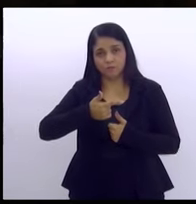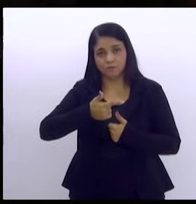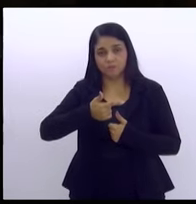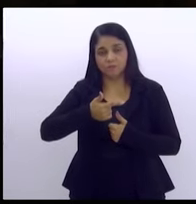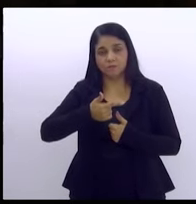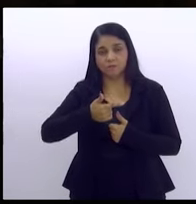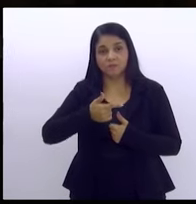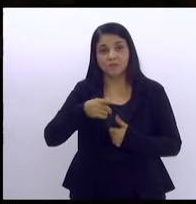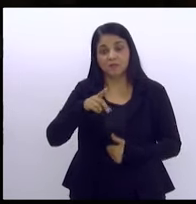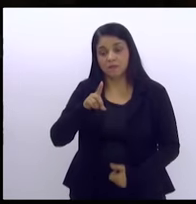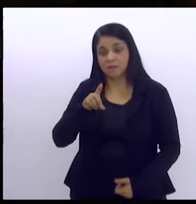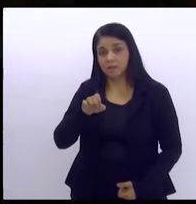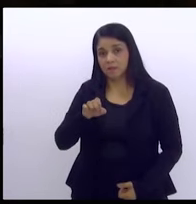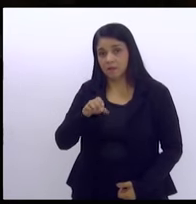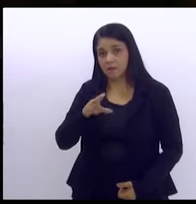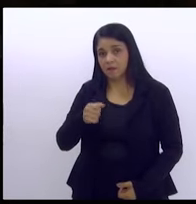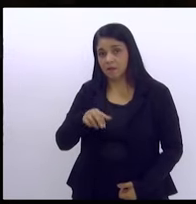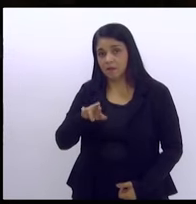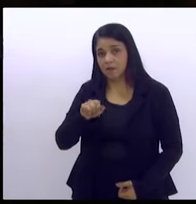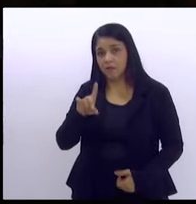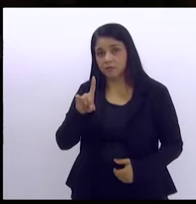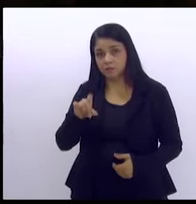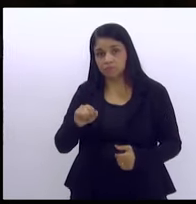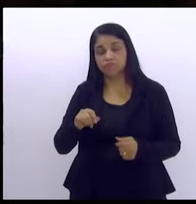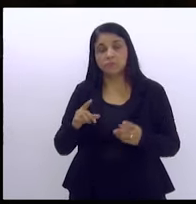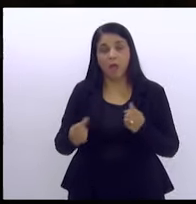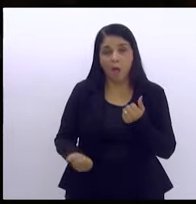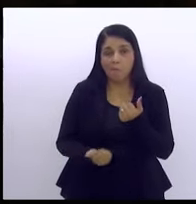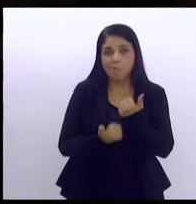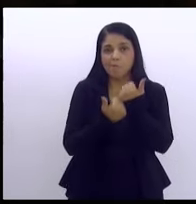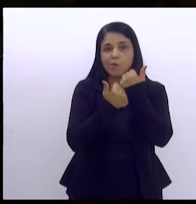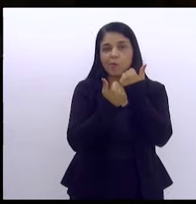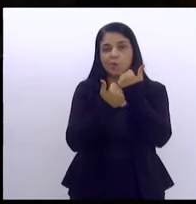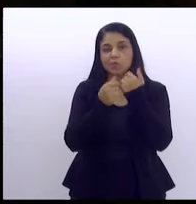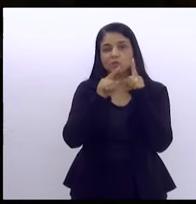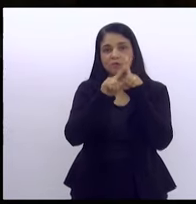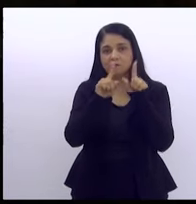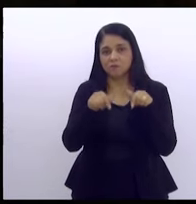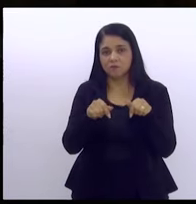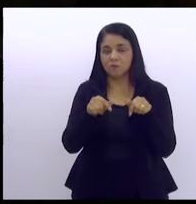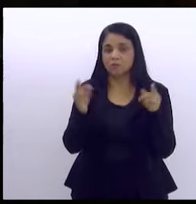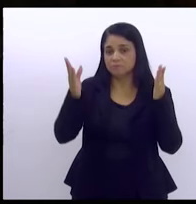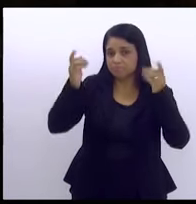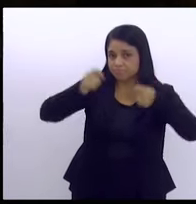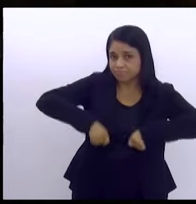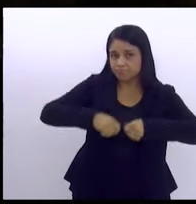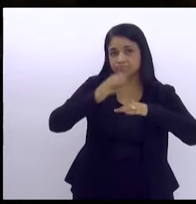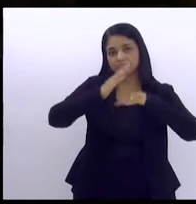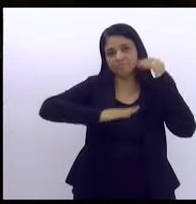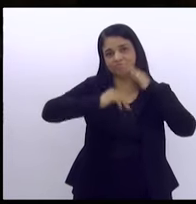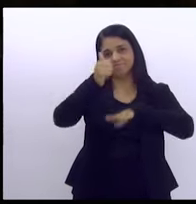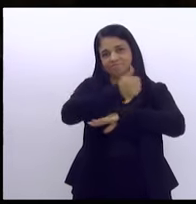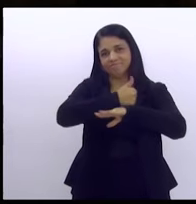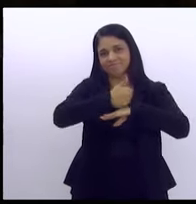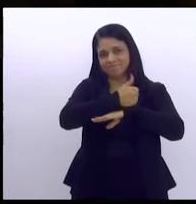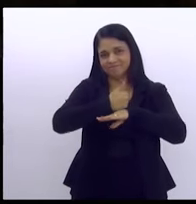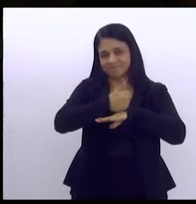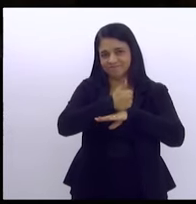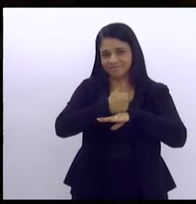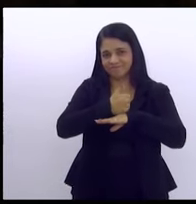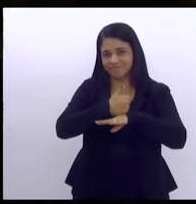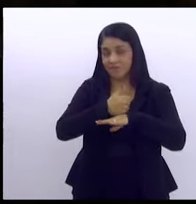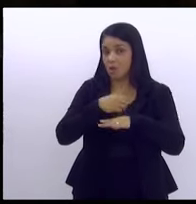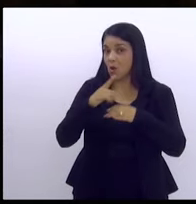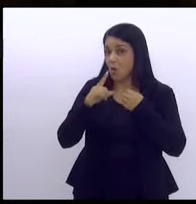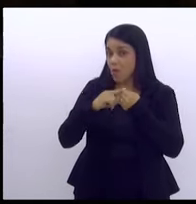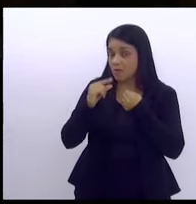onde a DECRAD poderá contar com um centro de serviços de apoio composto de servidores habilitados e capacitados. Este artigo é o que mais